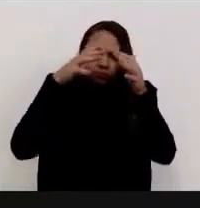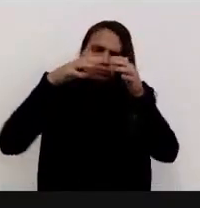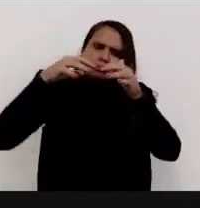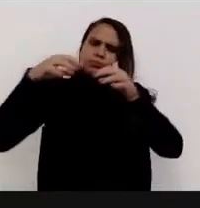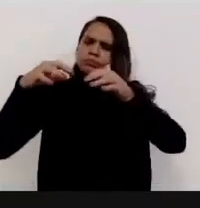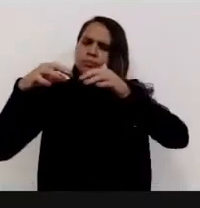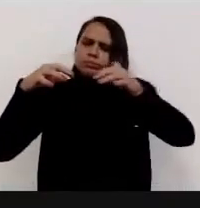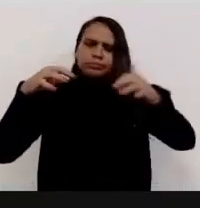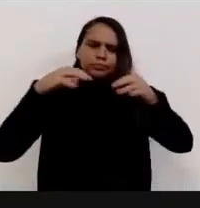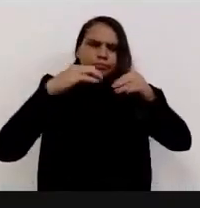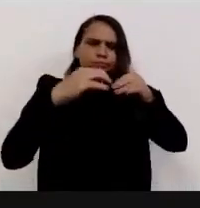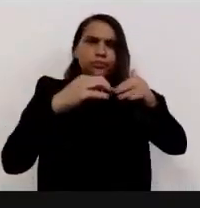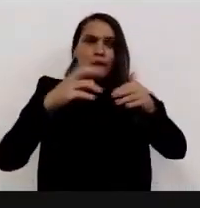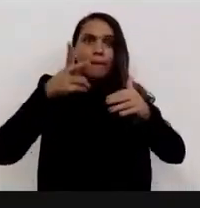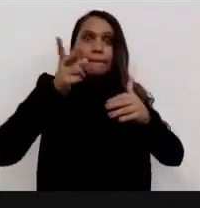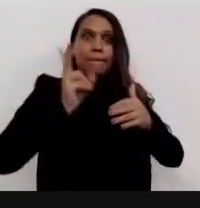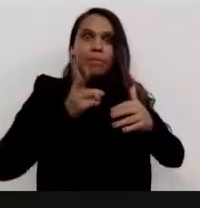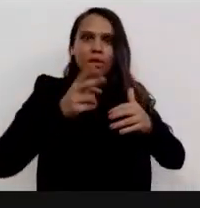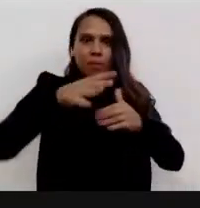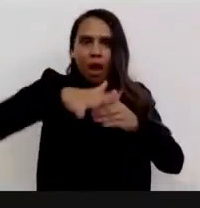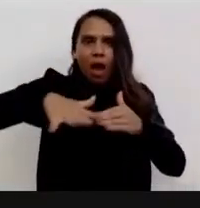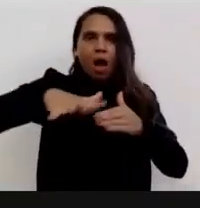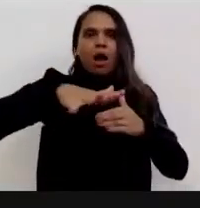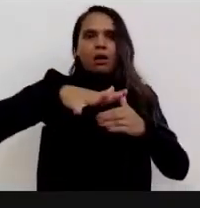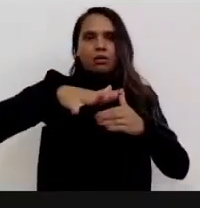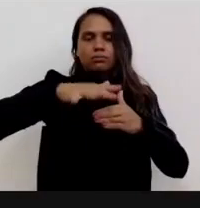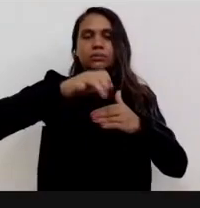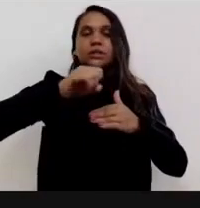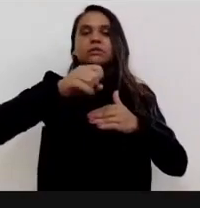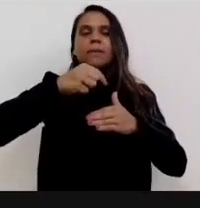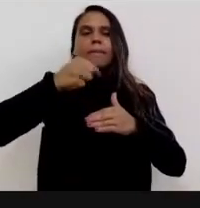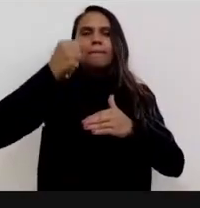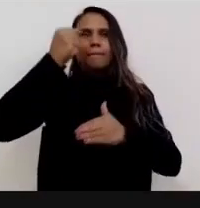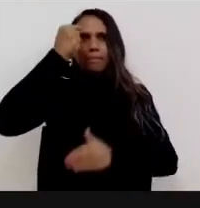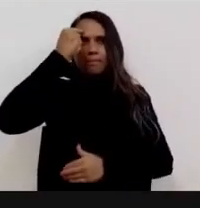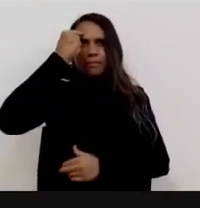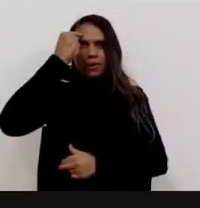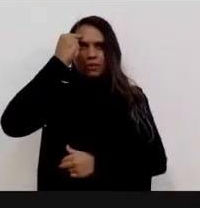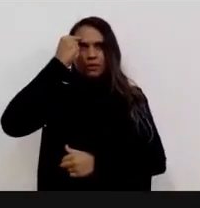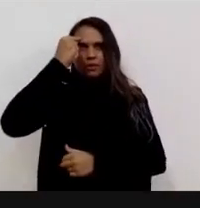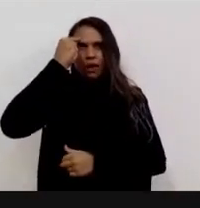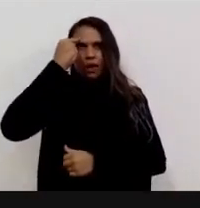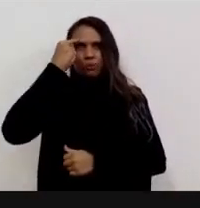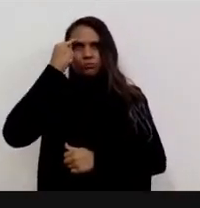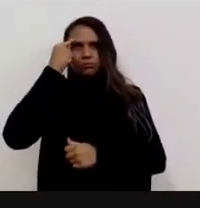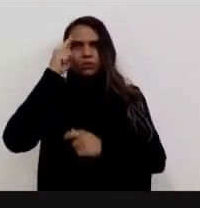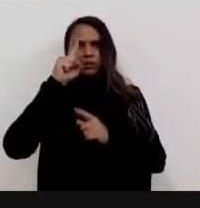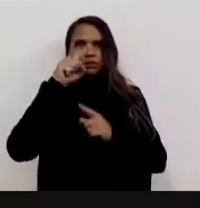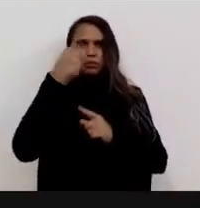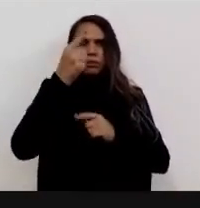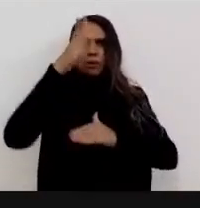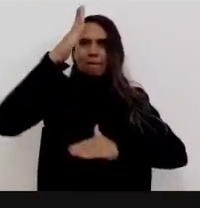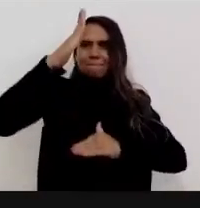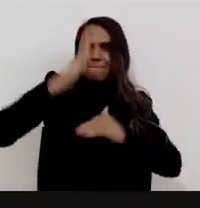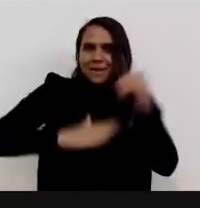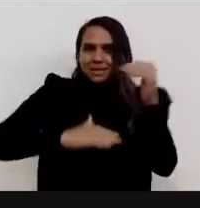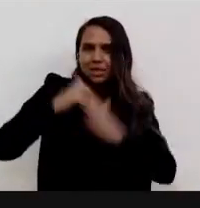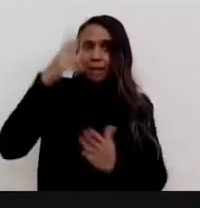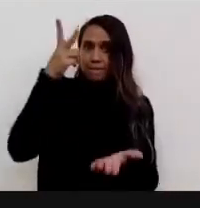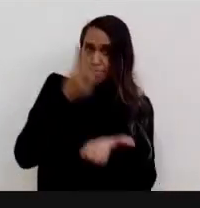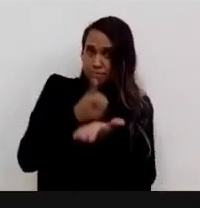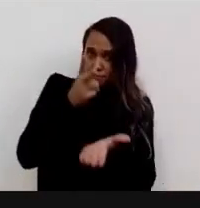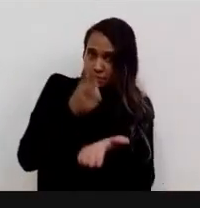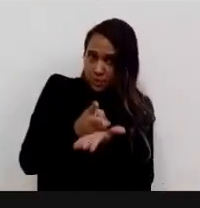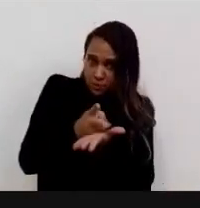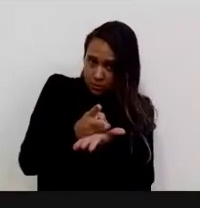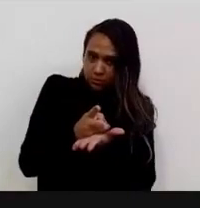Então, pensar em alguma atividade e realizar aquela atividade ativa os mesmos circuitos neurais. Para o